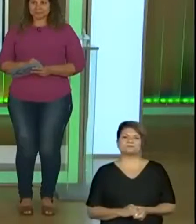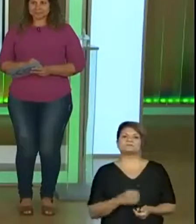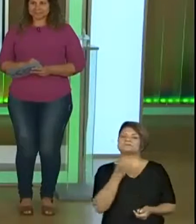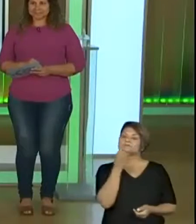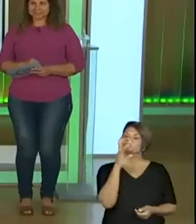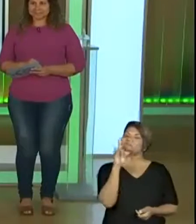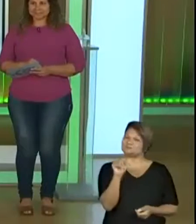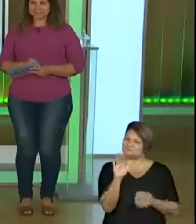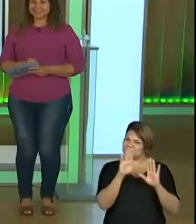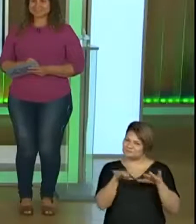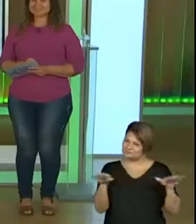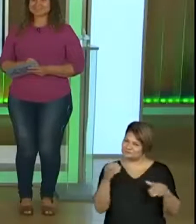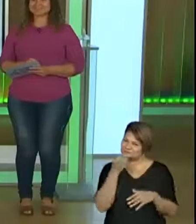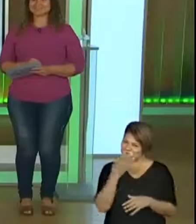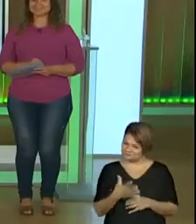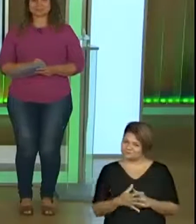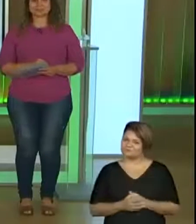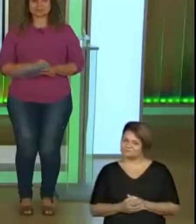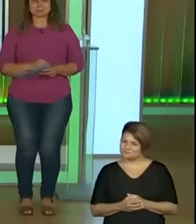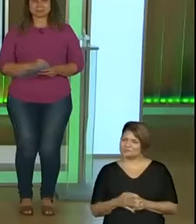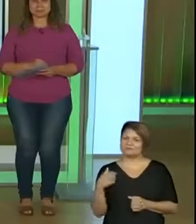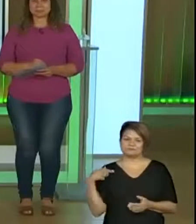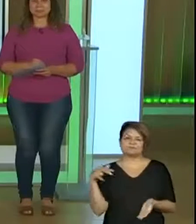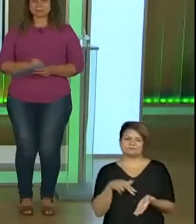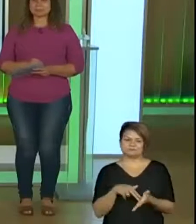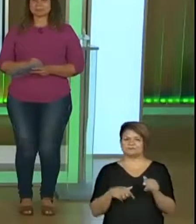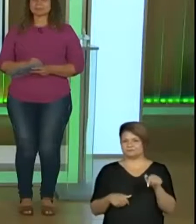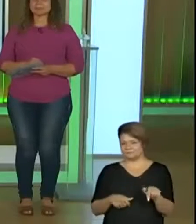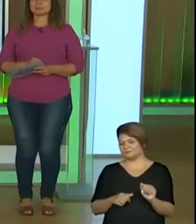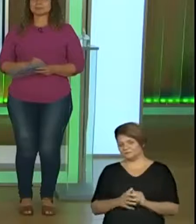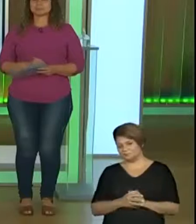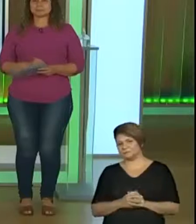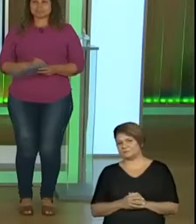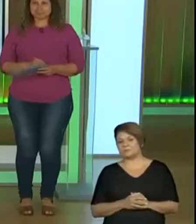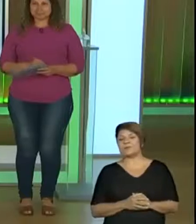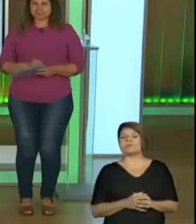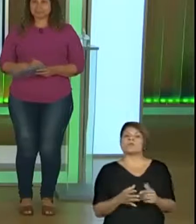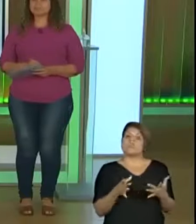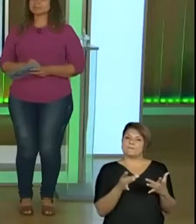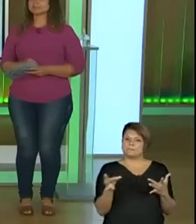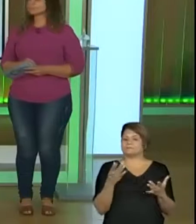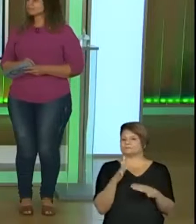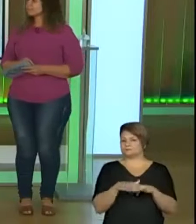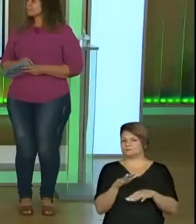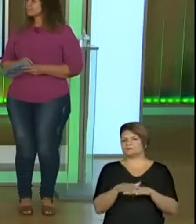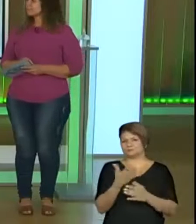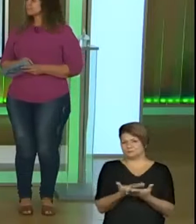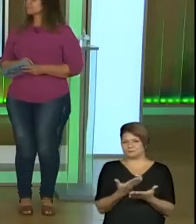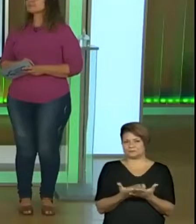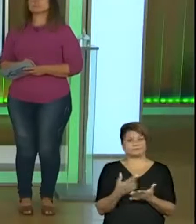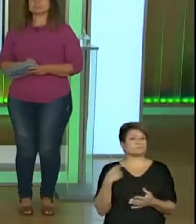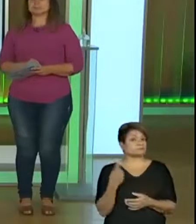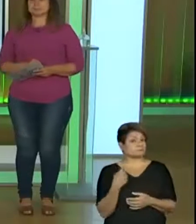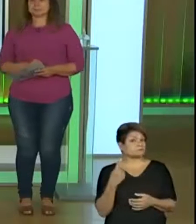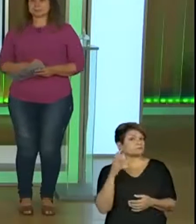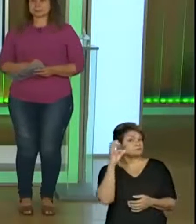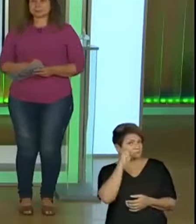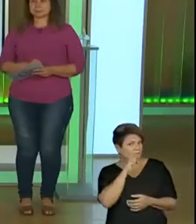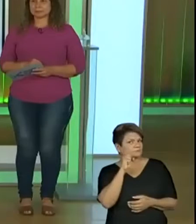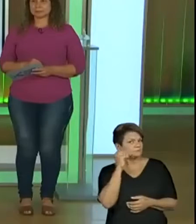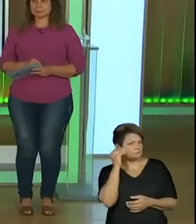Bom dia, crianças, tudo bem? Estou aqui com vocês na aula de matemática para a gente aprender um pouquinho